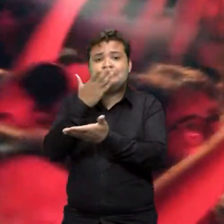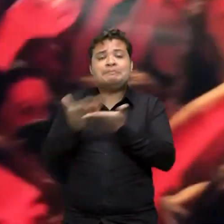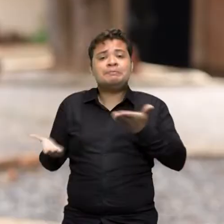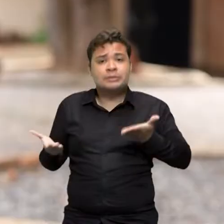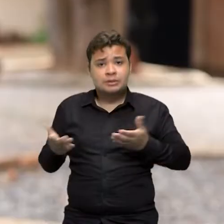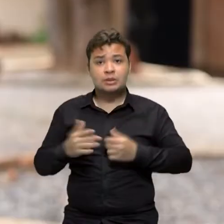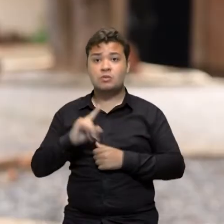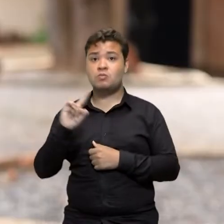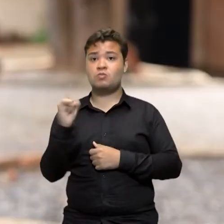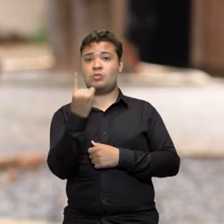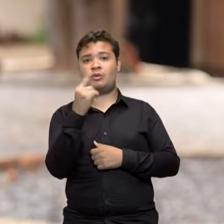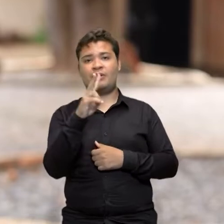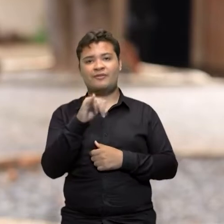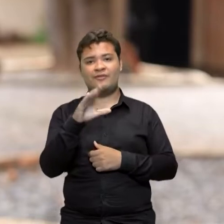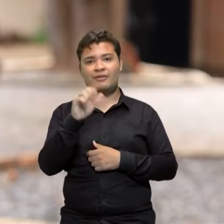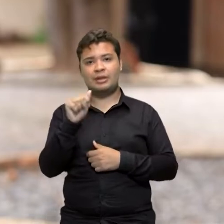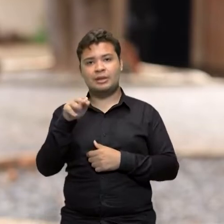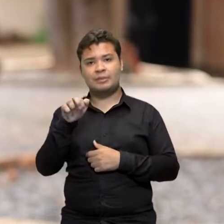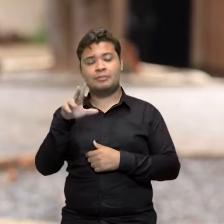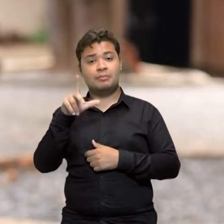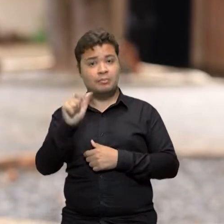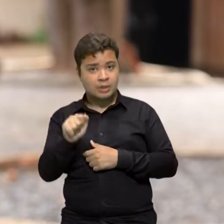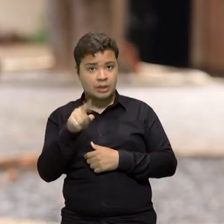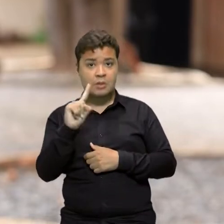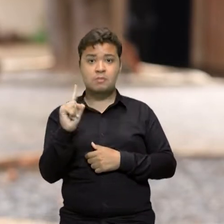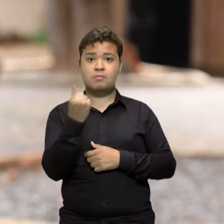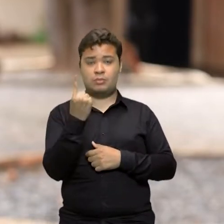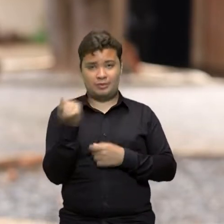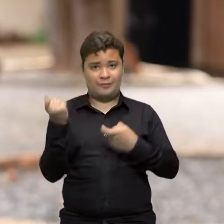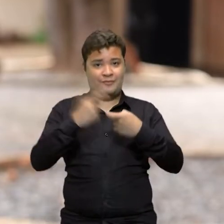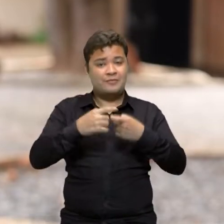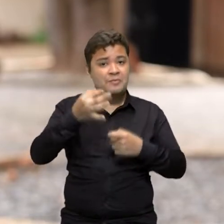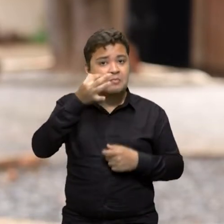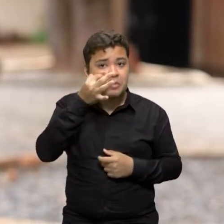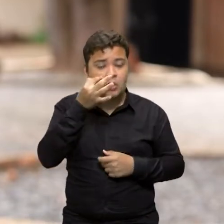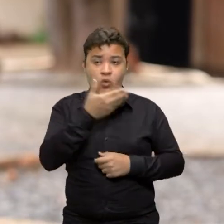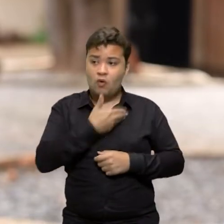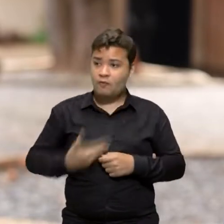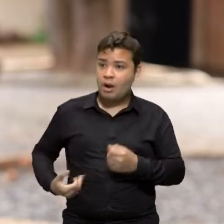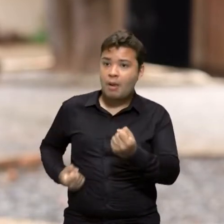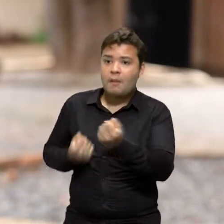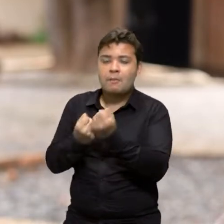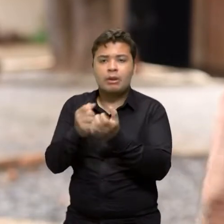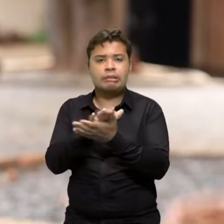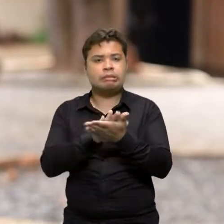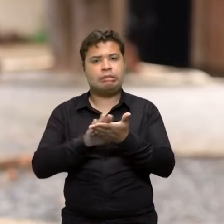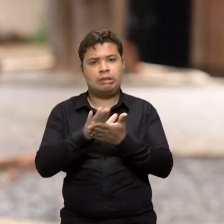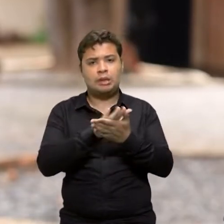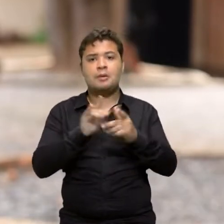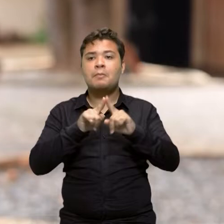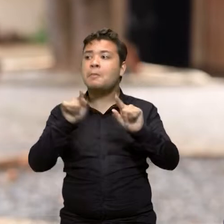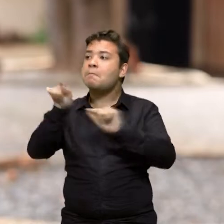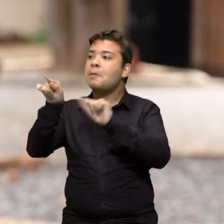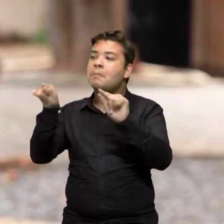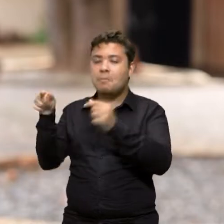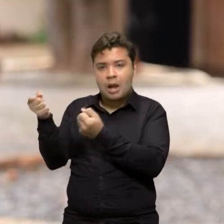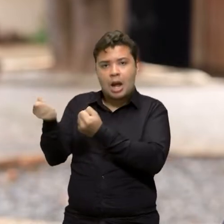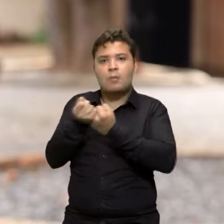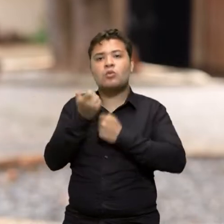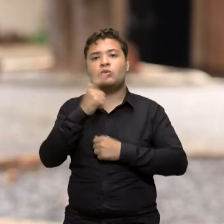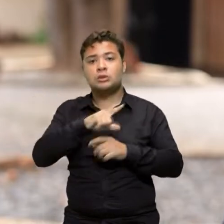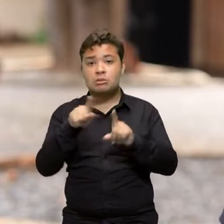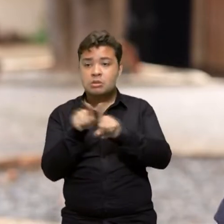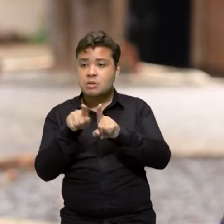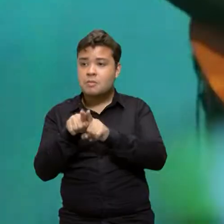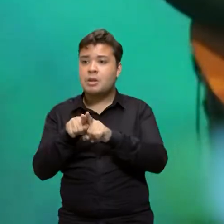edição agora, presencial do Vaca Amarela, a gente não teve nenhum apoio governamental, nenhum incentivo à cultura, mas a gente conseguiu alguns apoios pontuais e